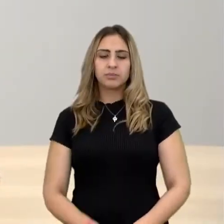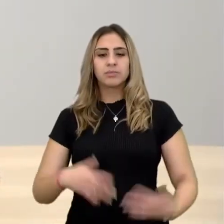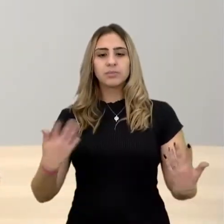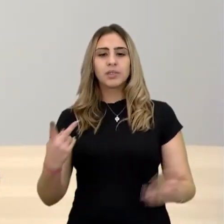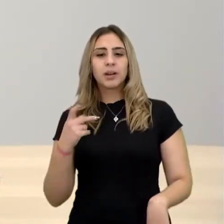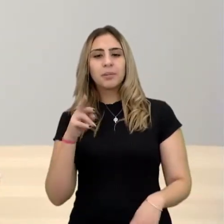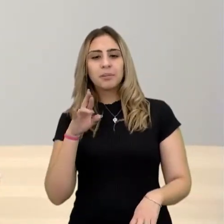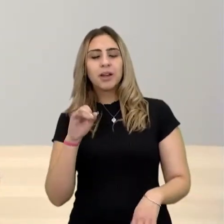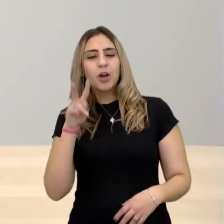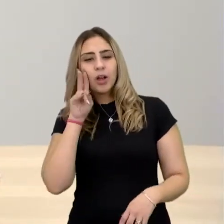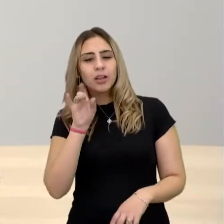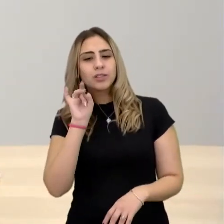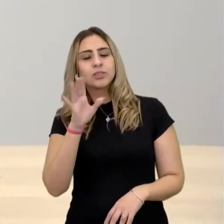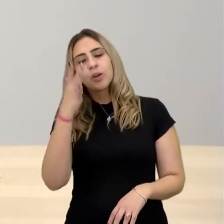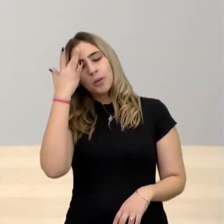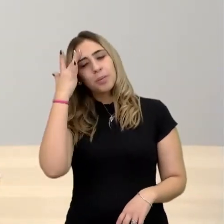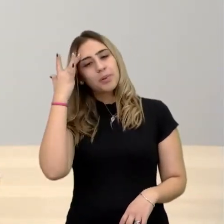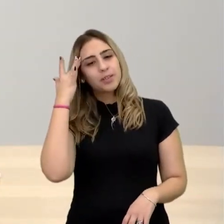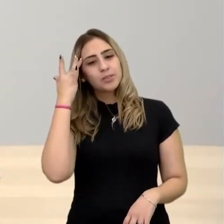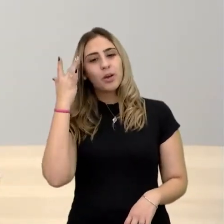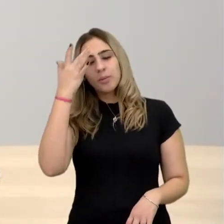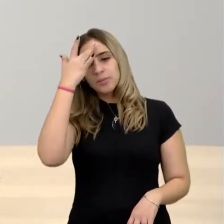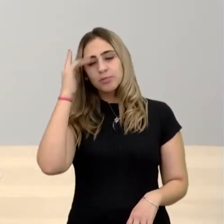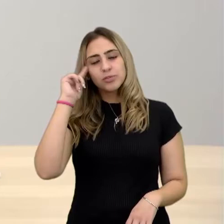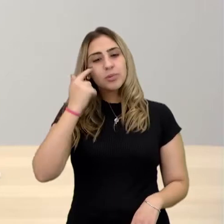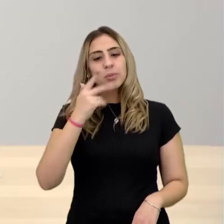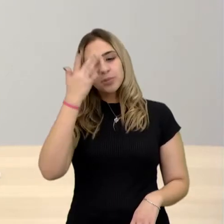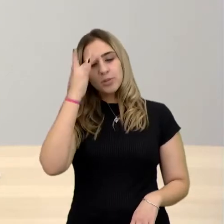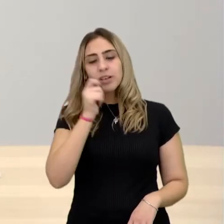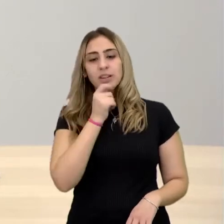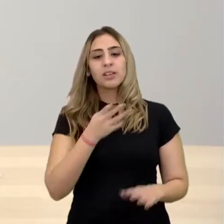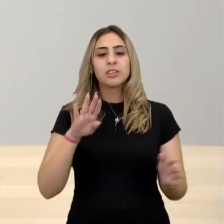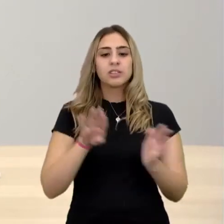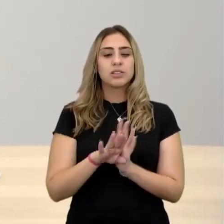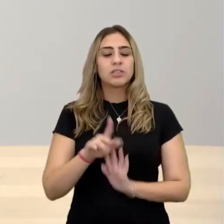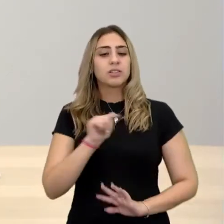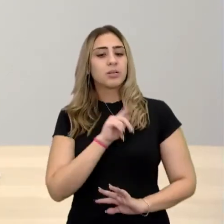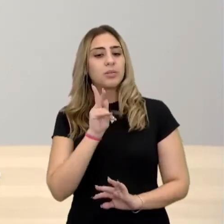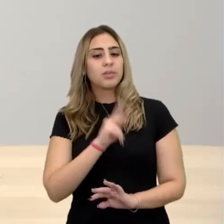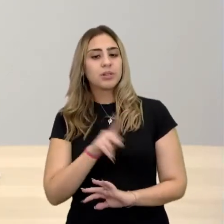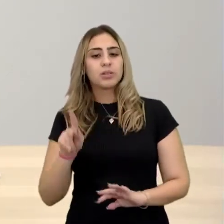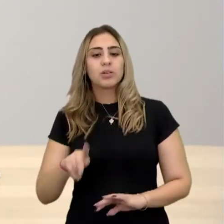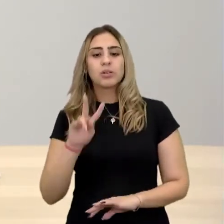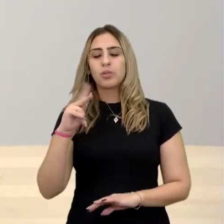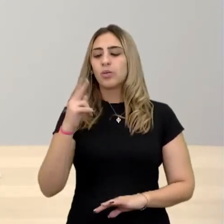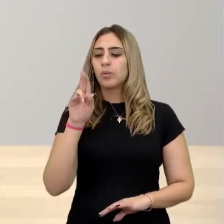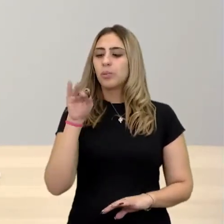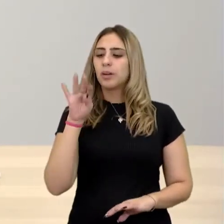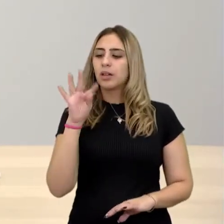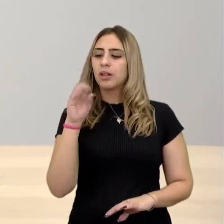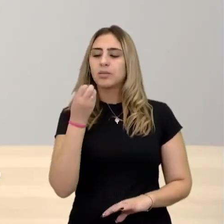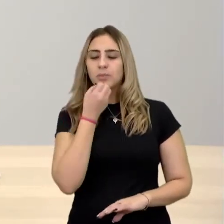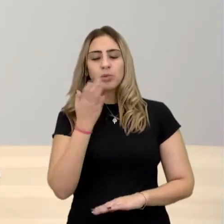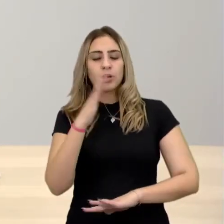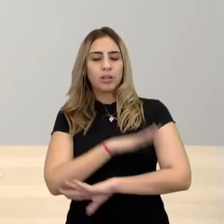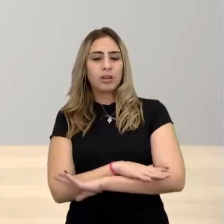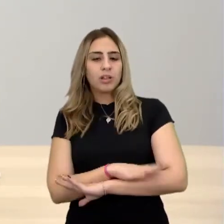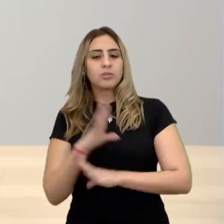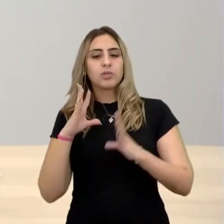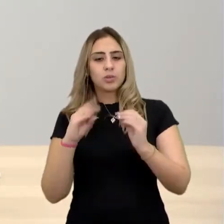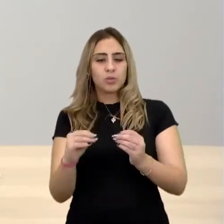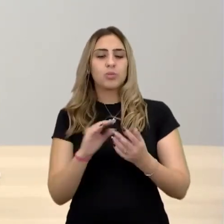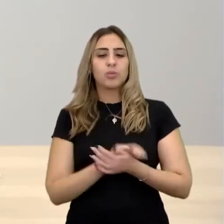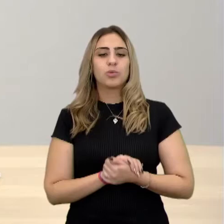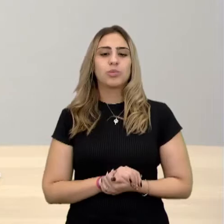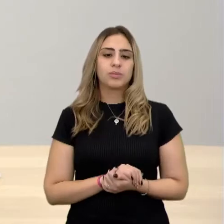E aí, Pri? Olha só o pessoal. O pessoal ainda está chegando, né? Então temos aqui o professor Humberto, né? Desejando boa tarde para todo mundo.